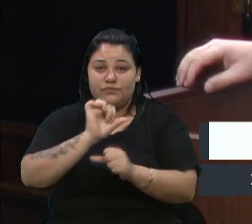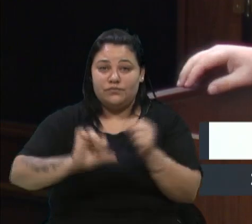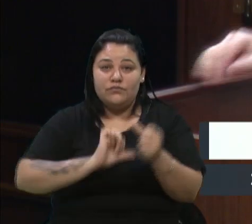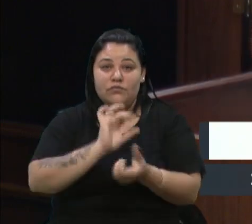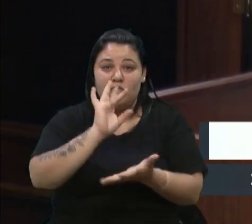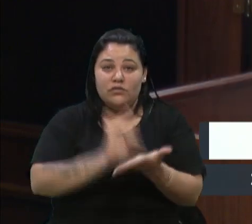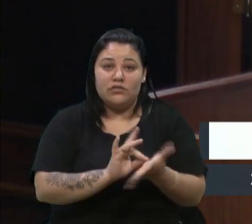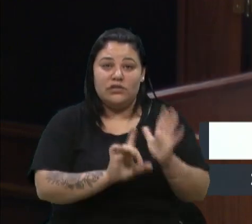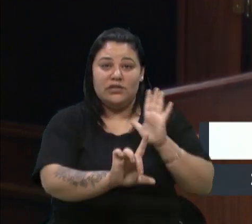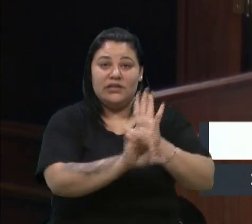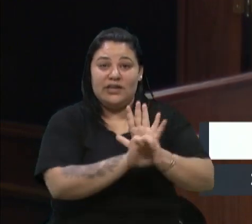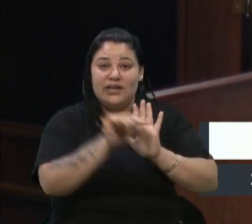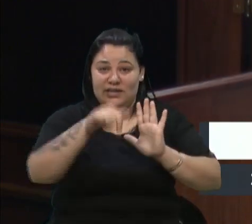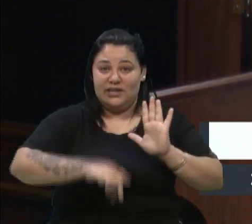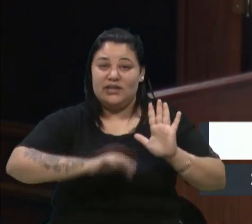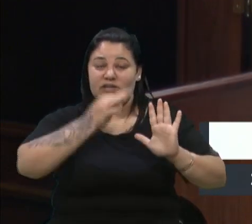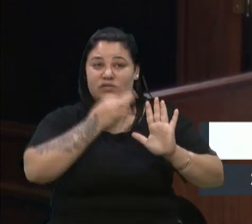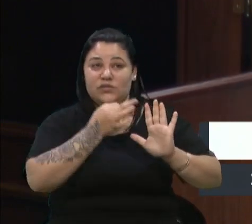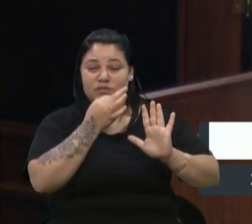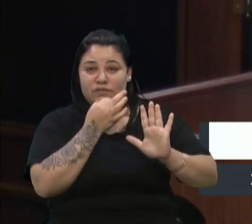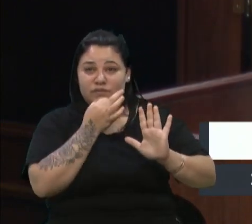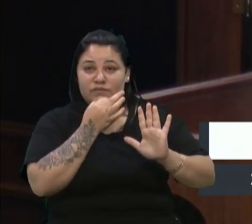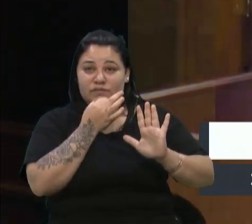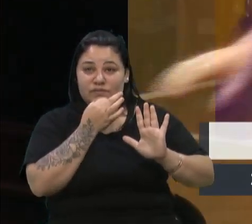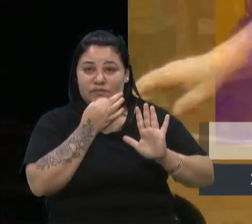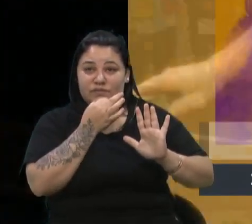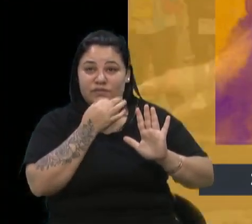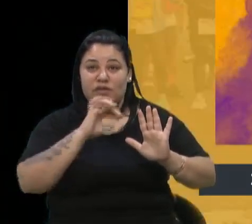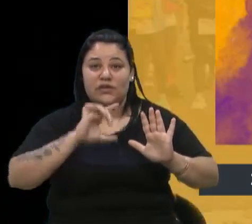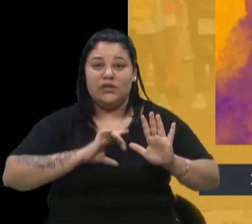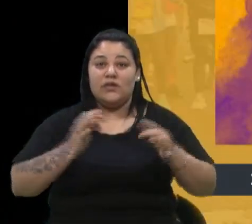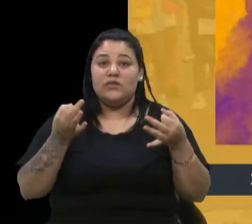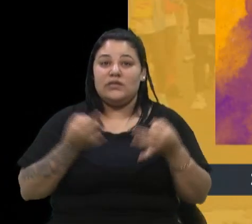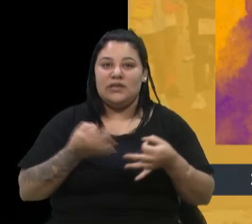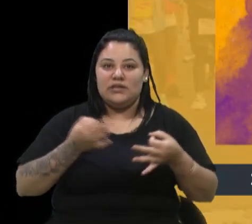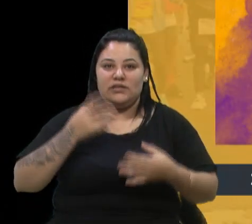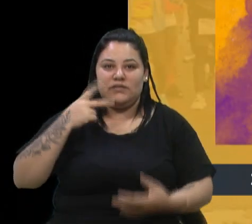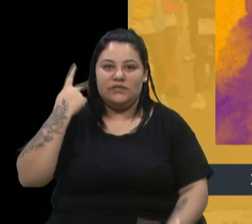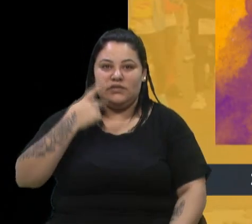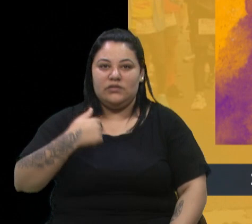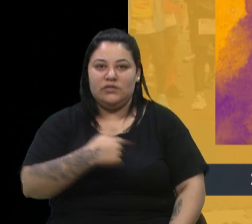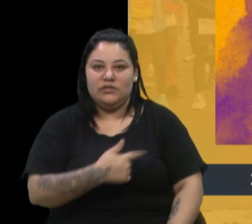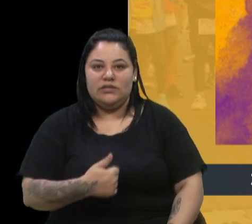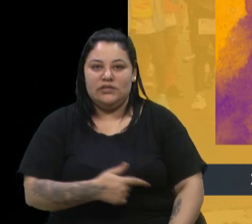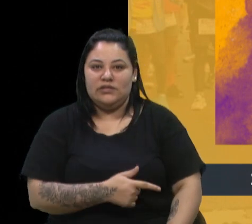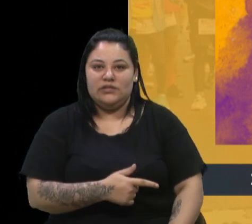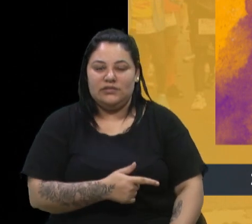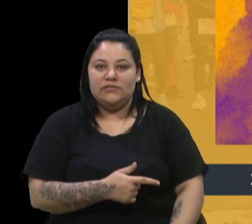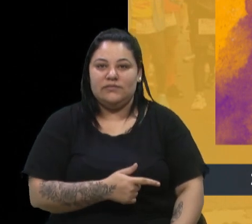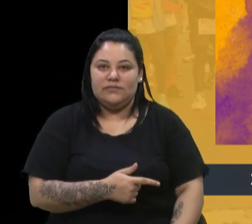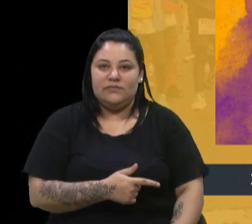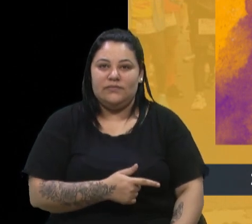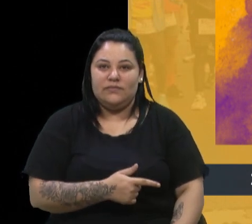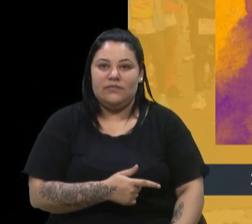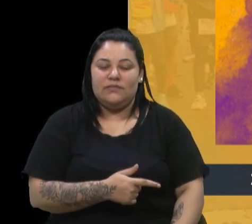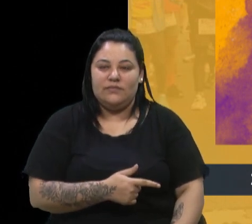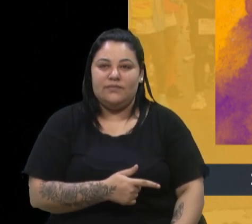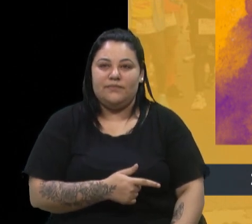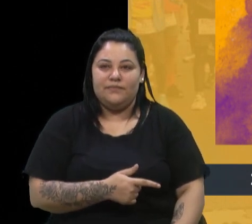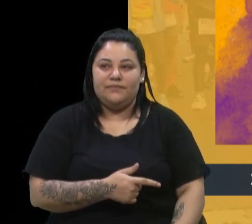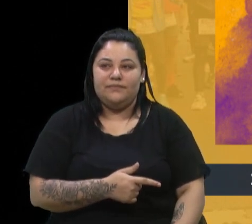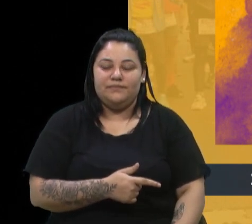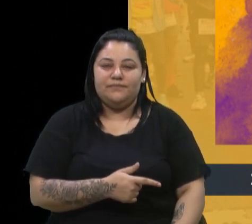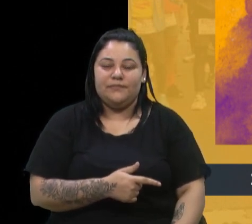Caxias do Sul, para que não se perdesse. E eu tenho certeza, vereador Zanquim, que graças ao prefeito Alceu